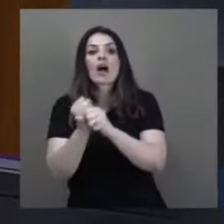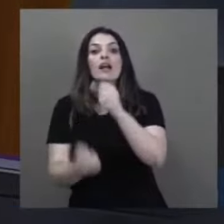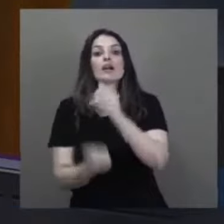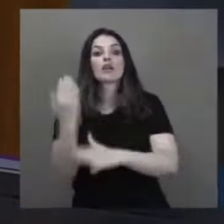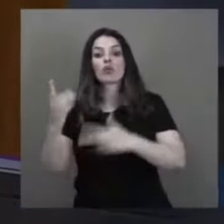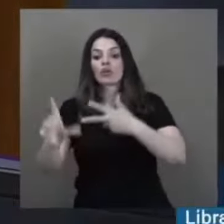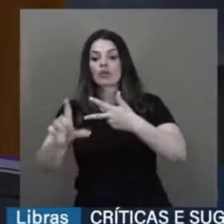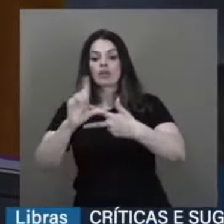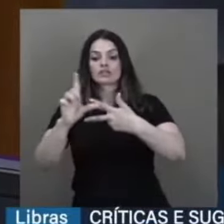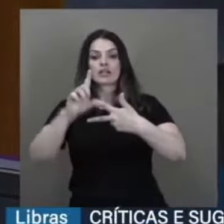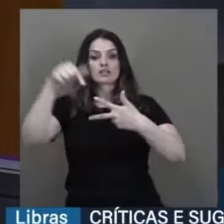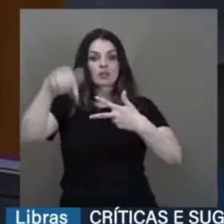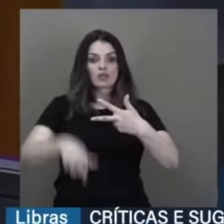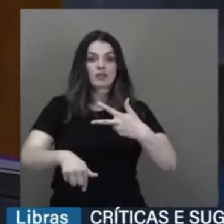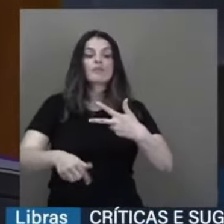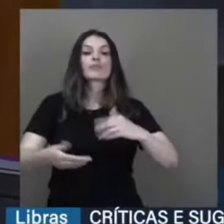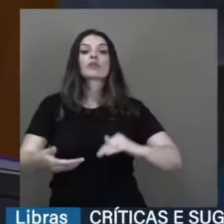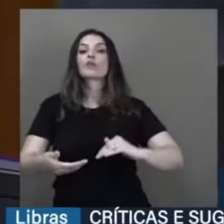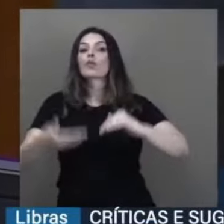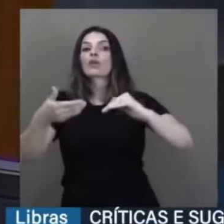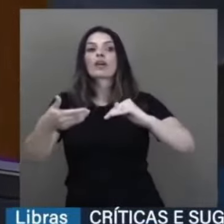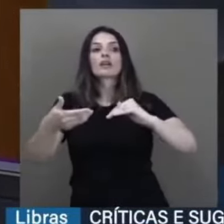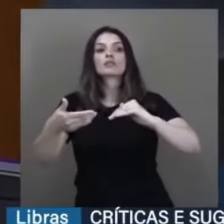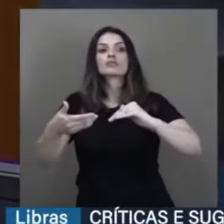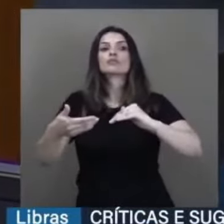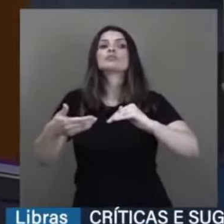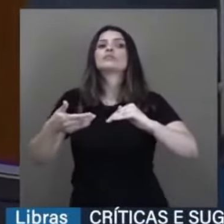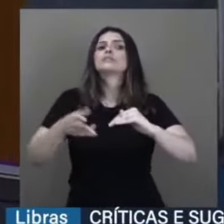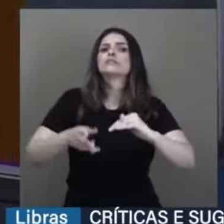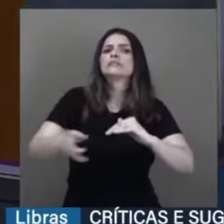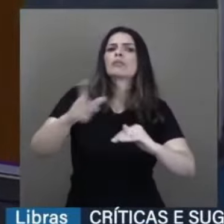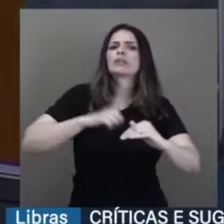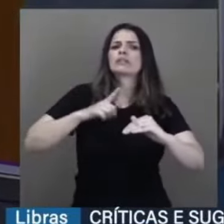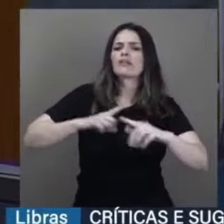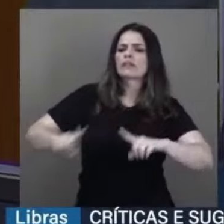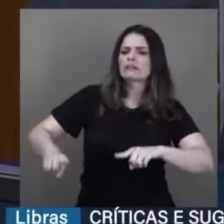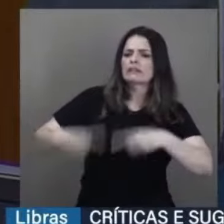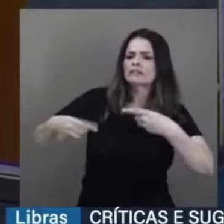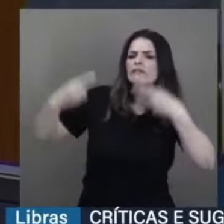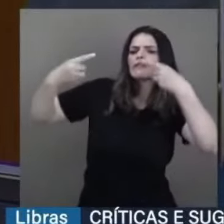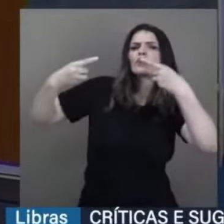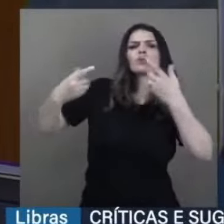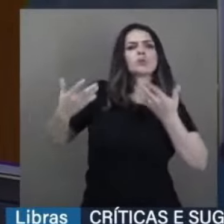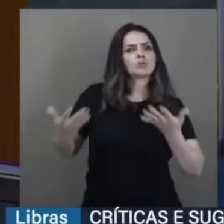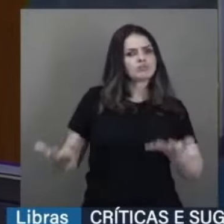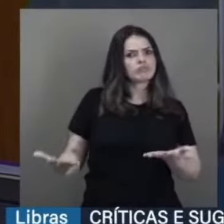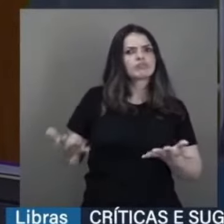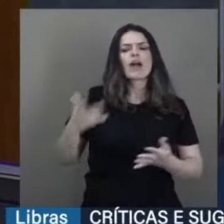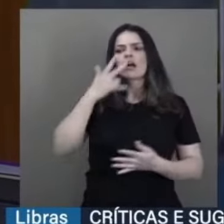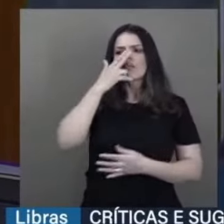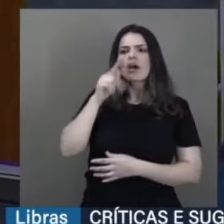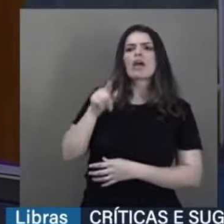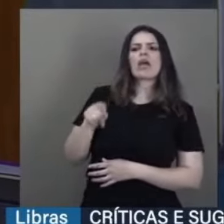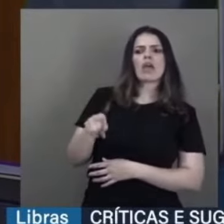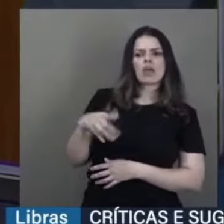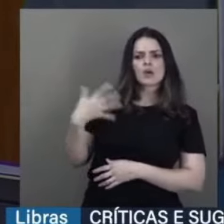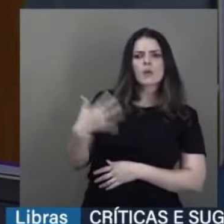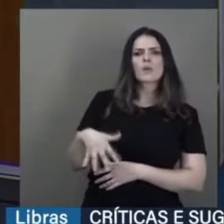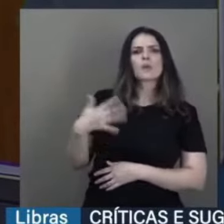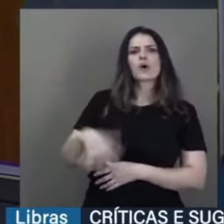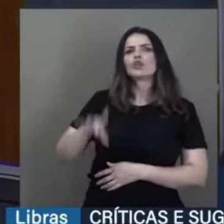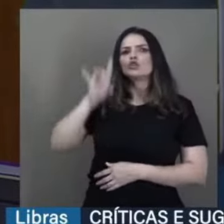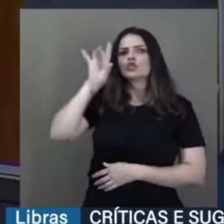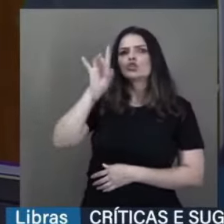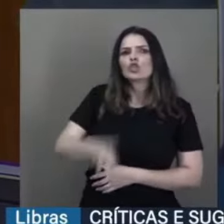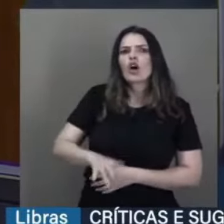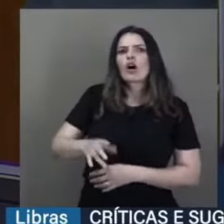brasileiro o Congresso Nacional enfrentou uma série de desafios que puseram a prova não apenas a